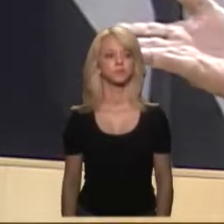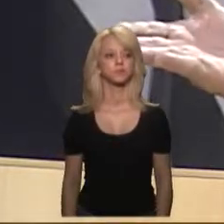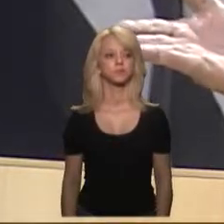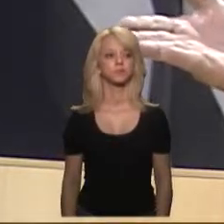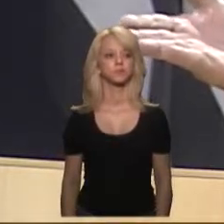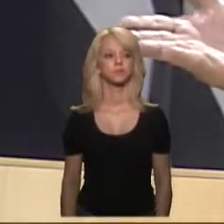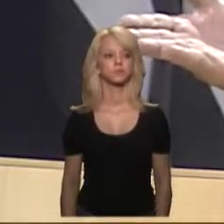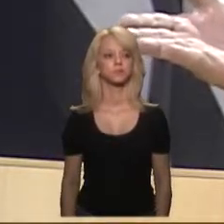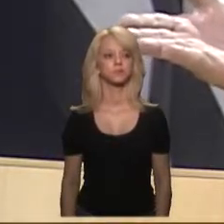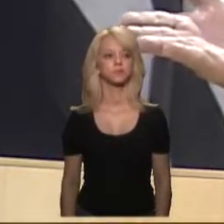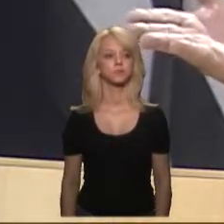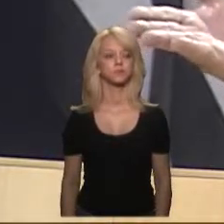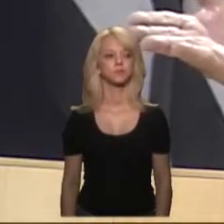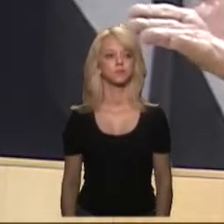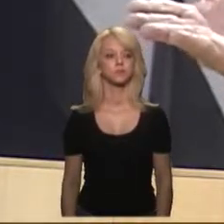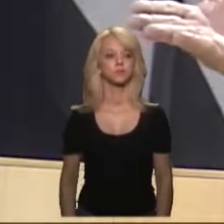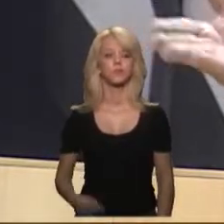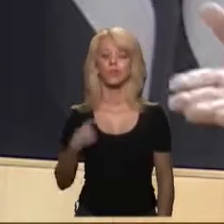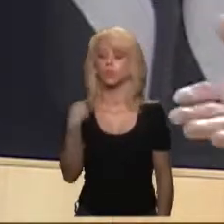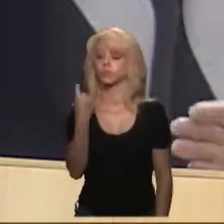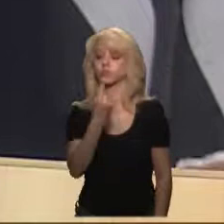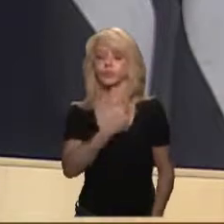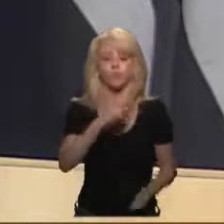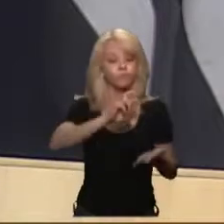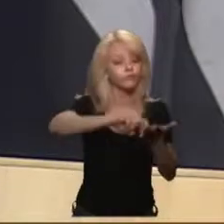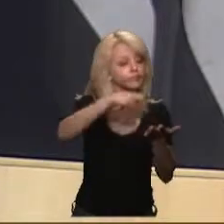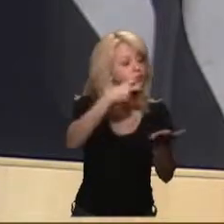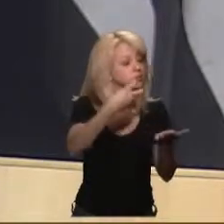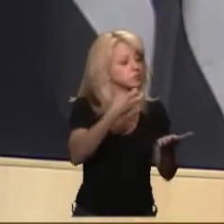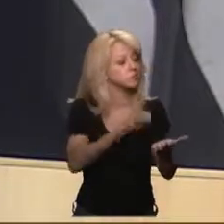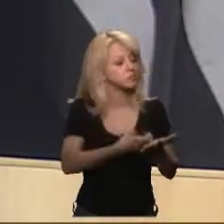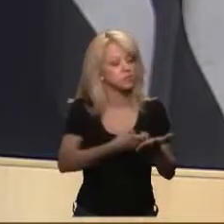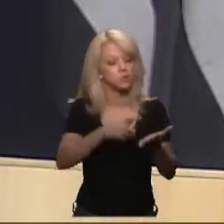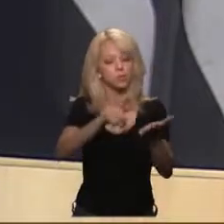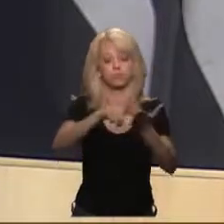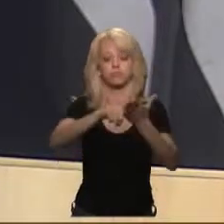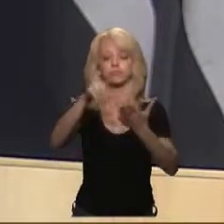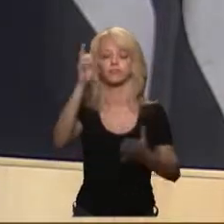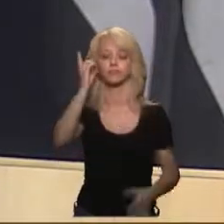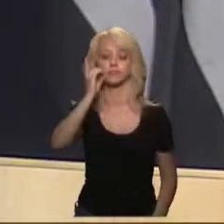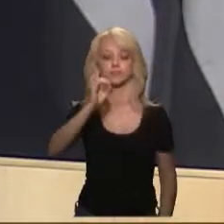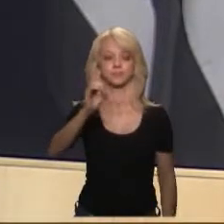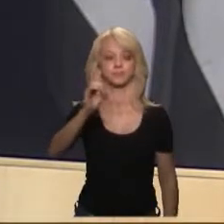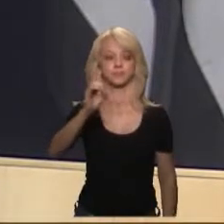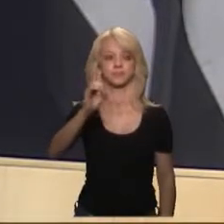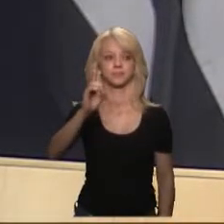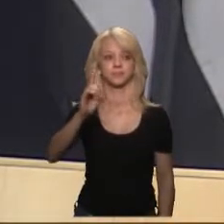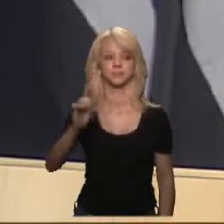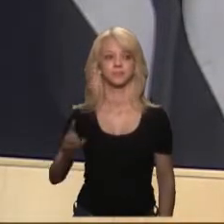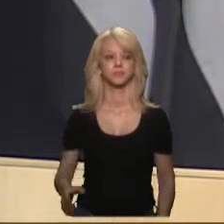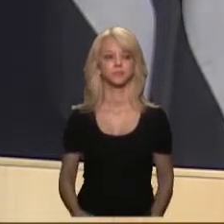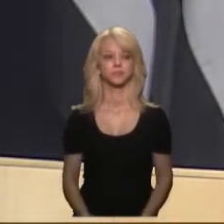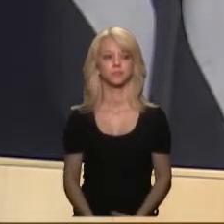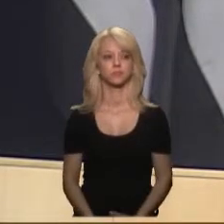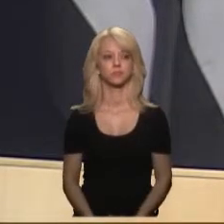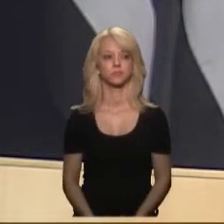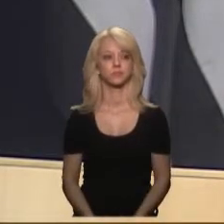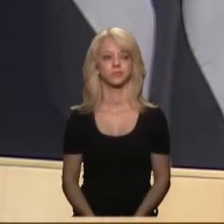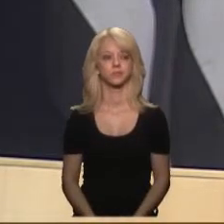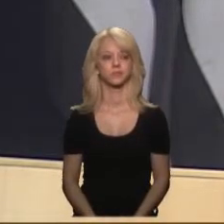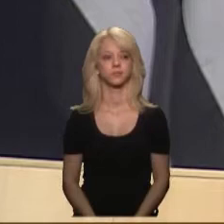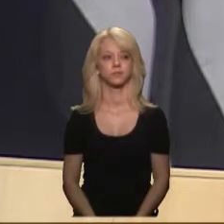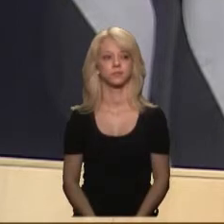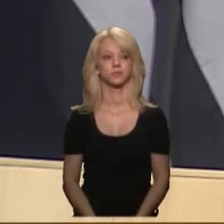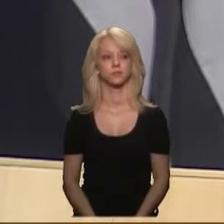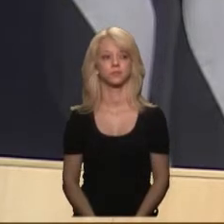a ordem. Senhor vereador, permite uma parte. Não, pois não. Fiquei pasmo agora que